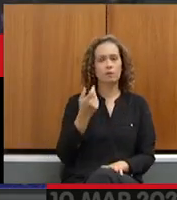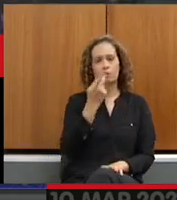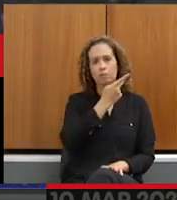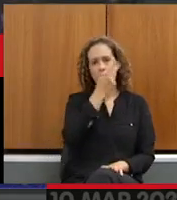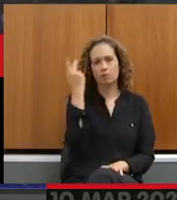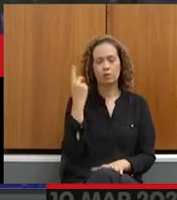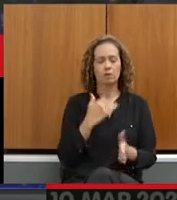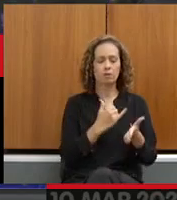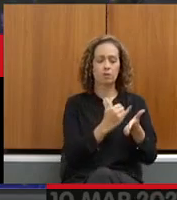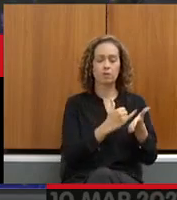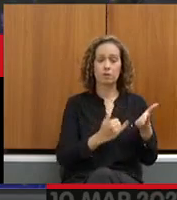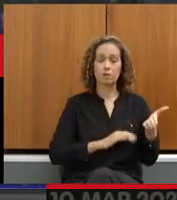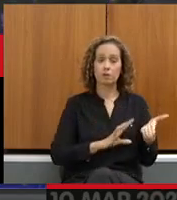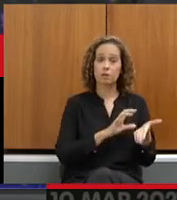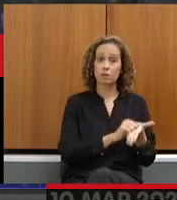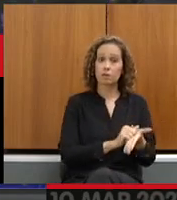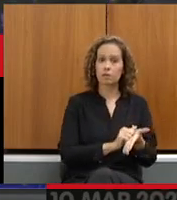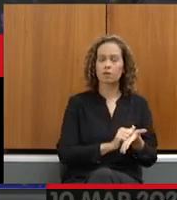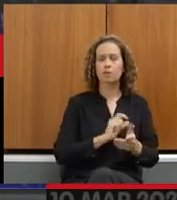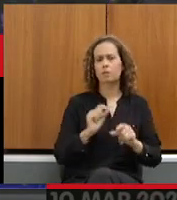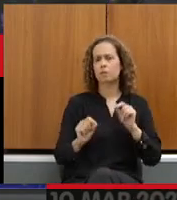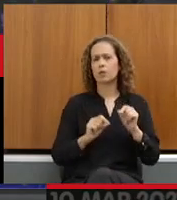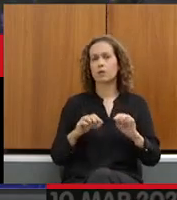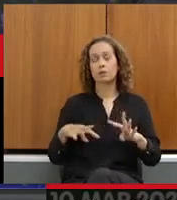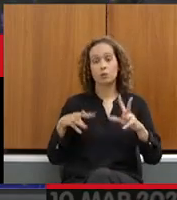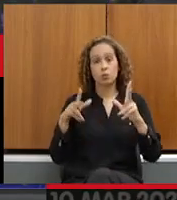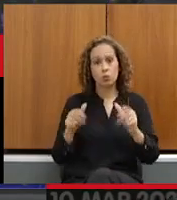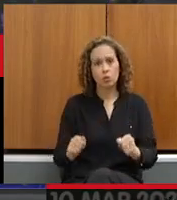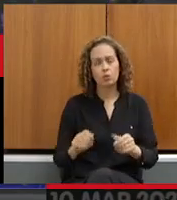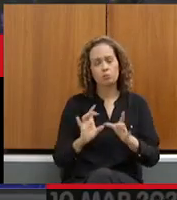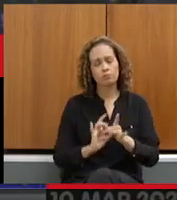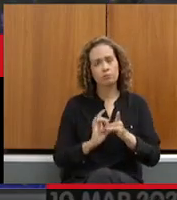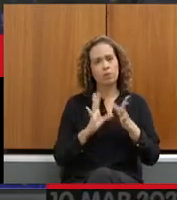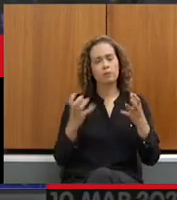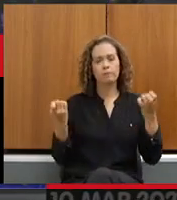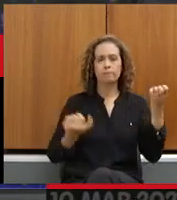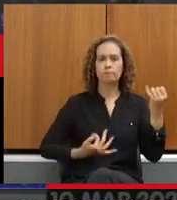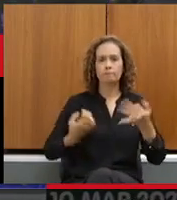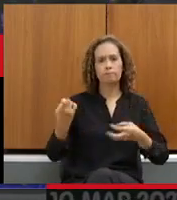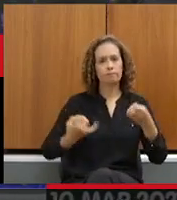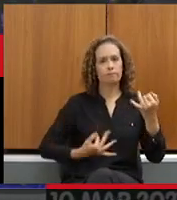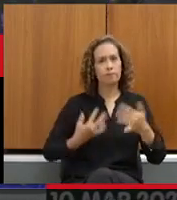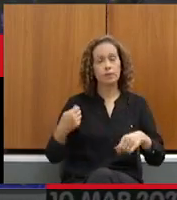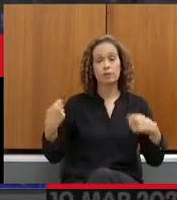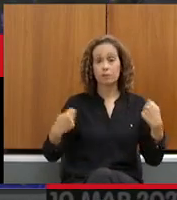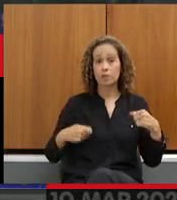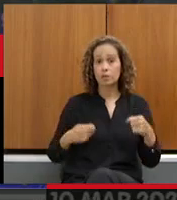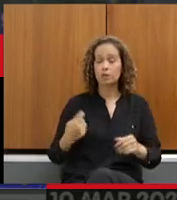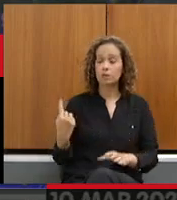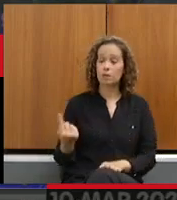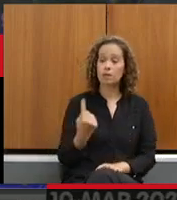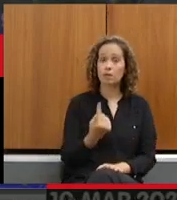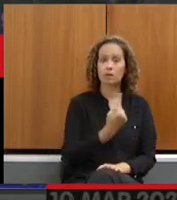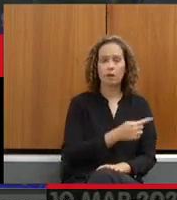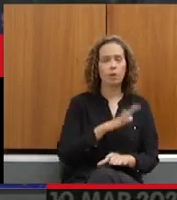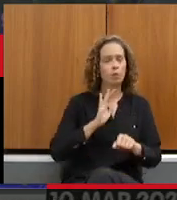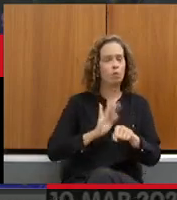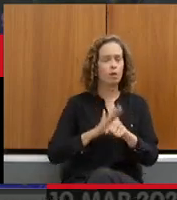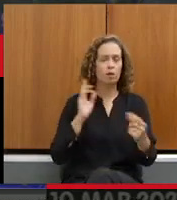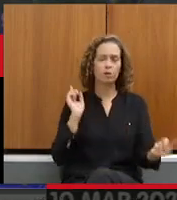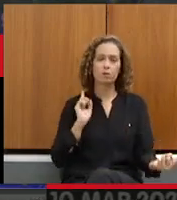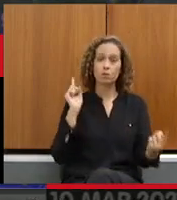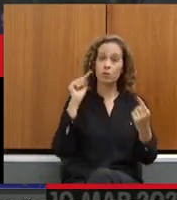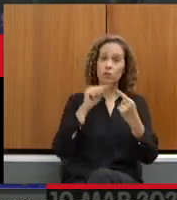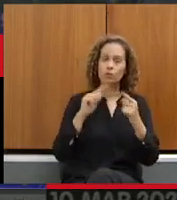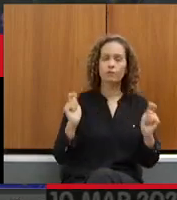e para que todos possam fazer o uso da palavra é necessário que cada um possa ser o mais objetivo possível uma